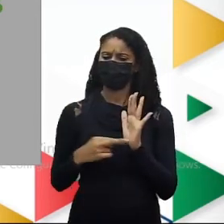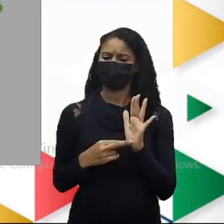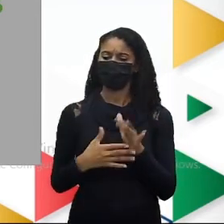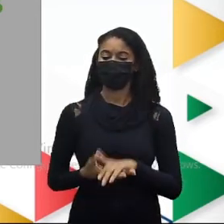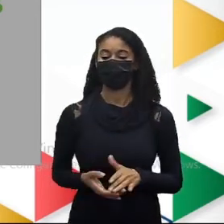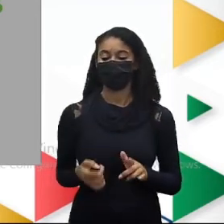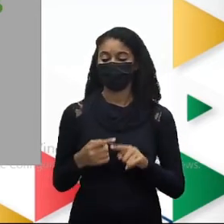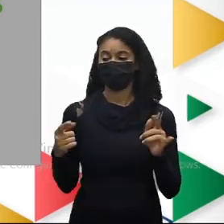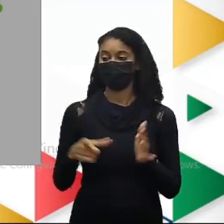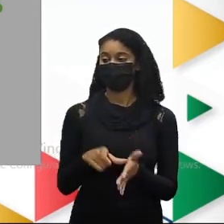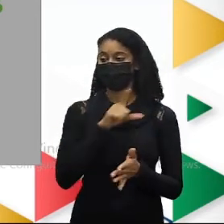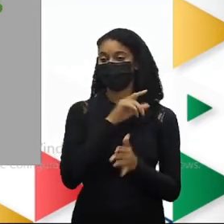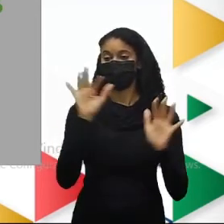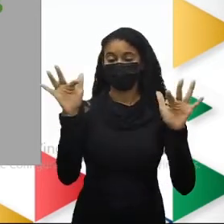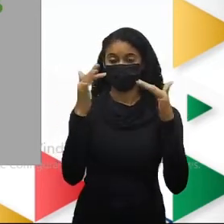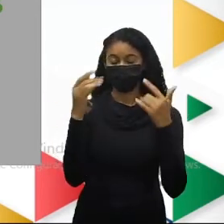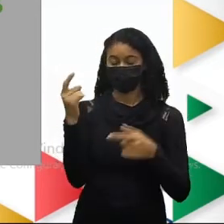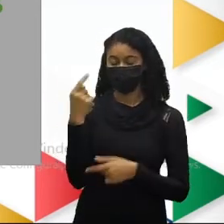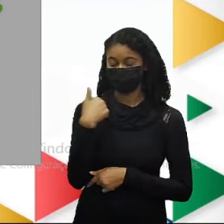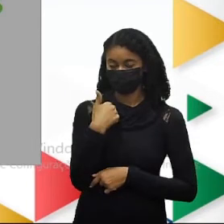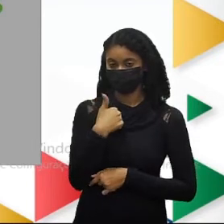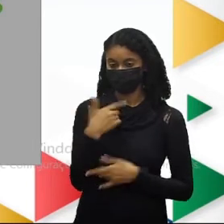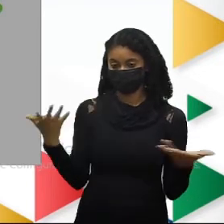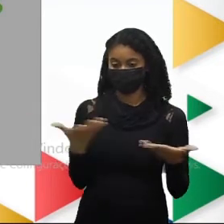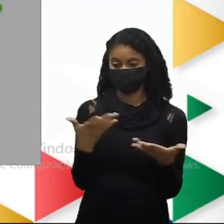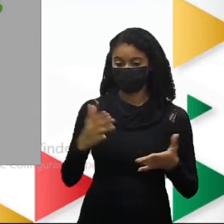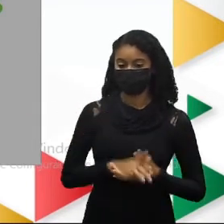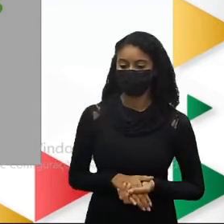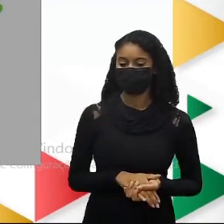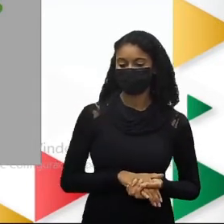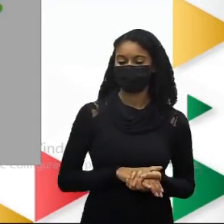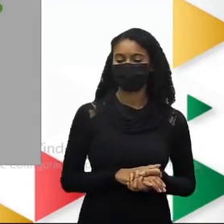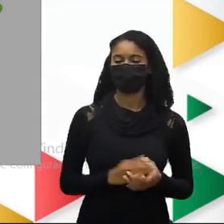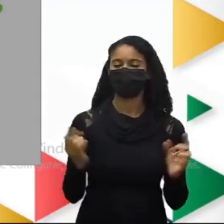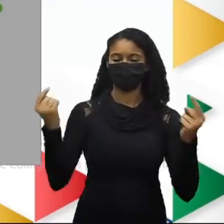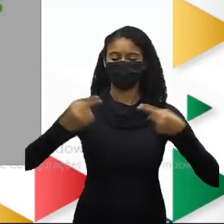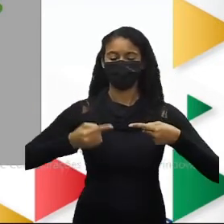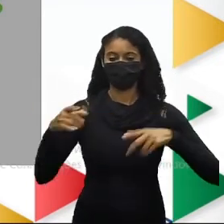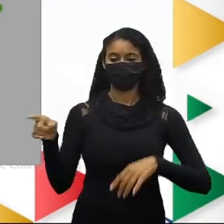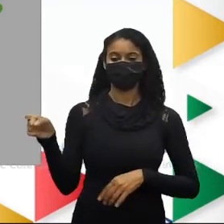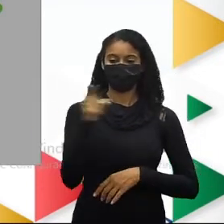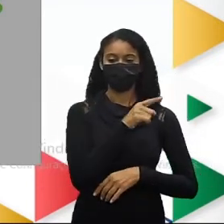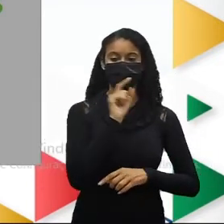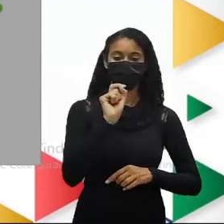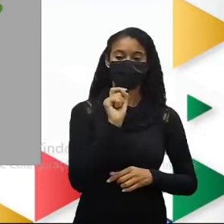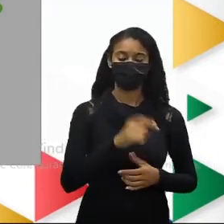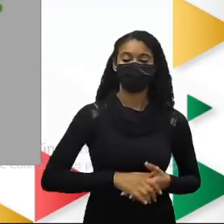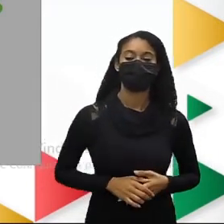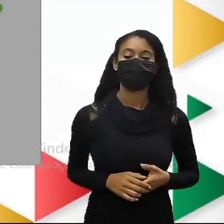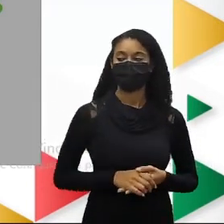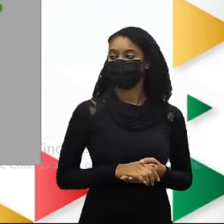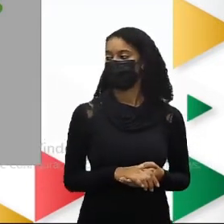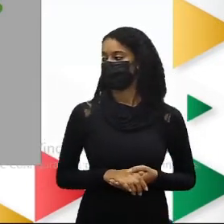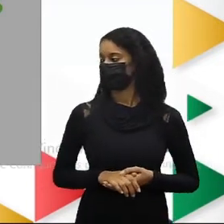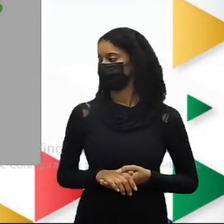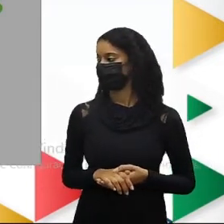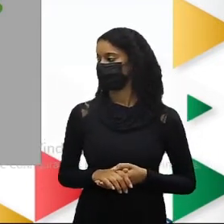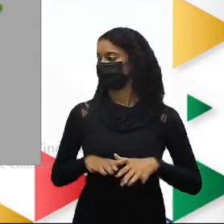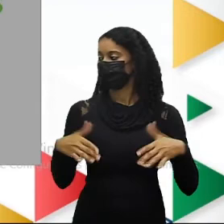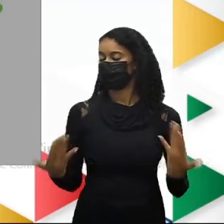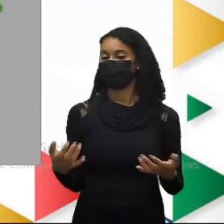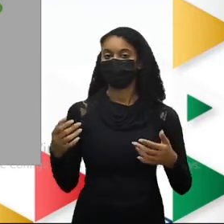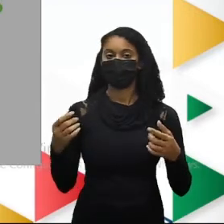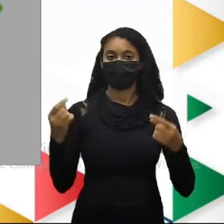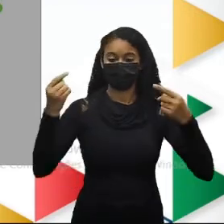norma, olhando para mim, um pequeno desafio para vocês, certo? Qual seria este desafio?